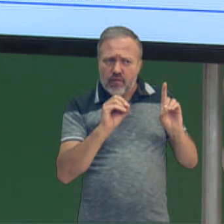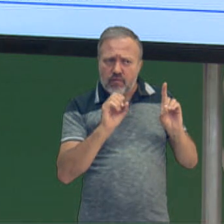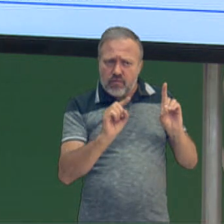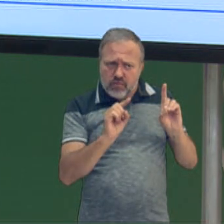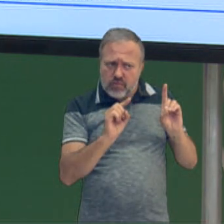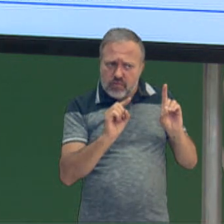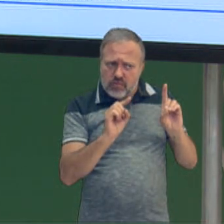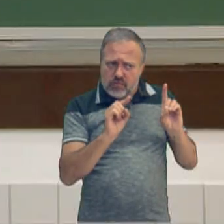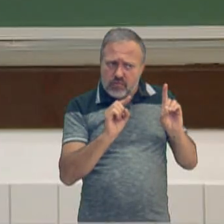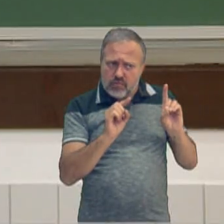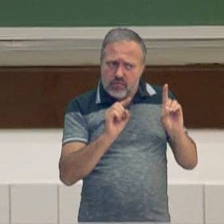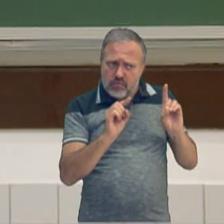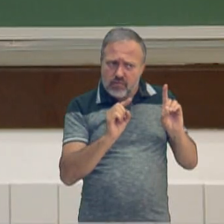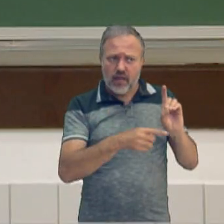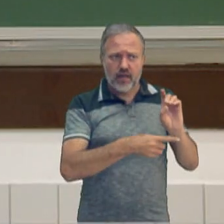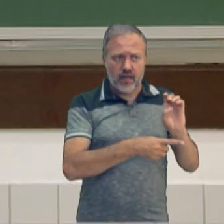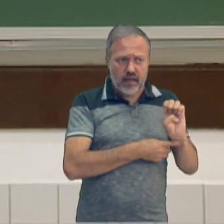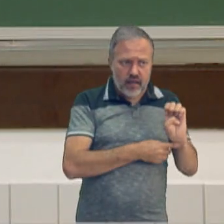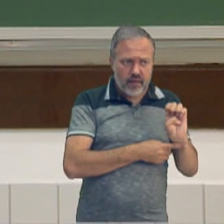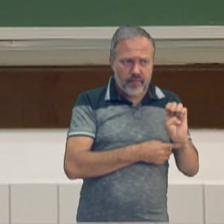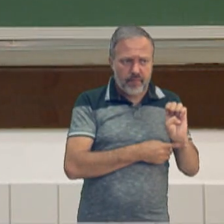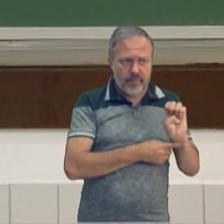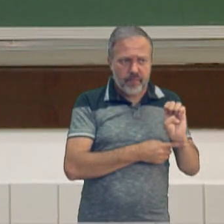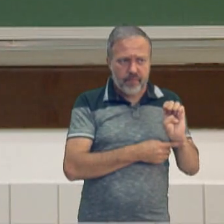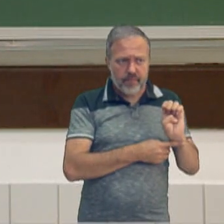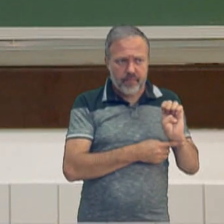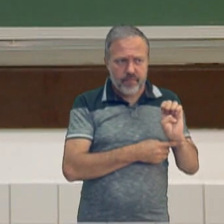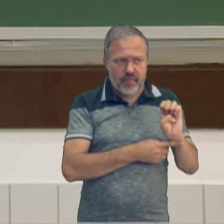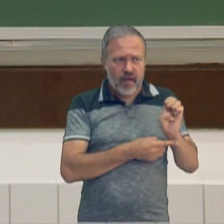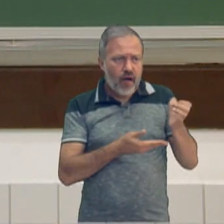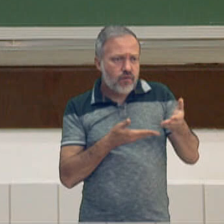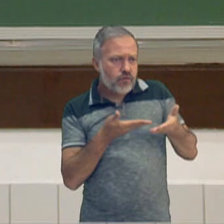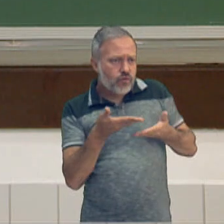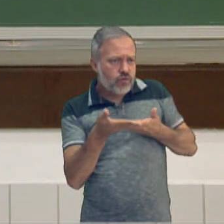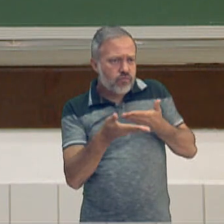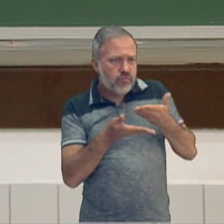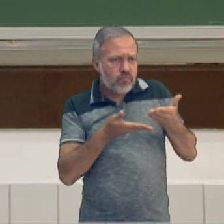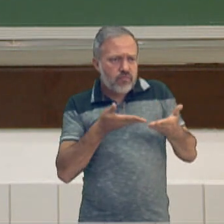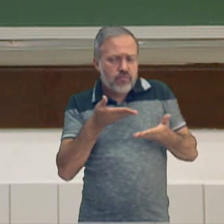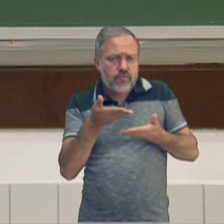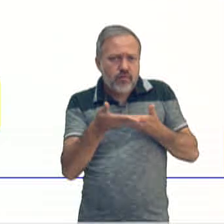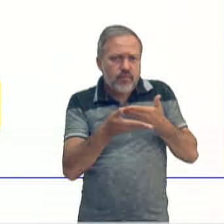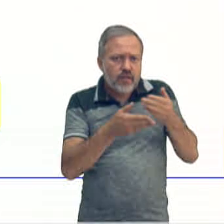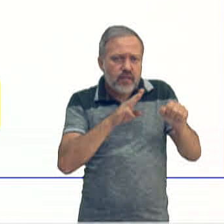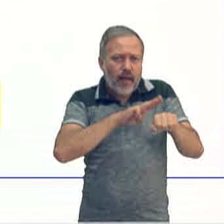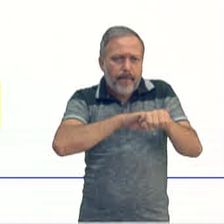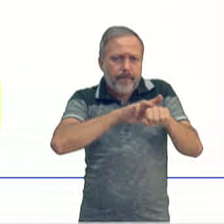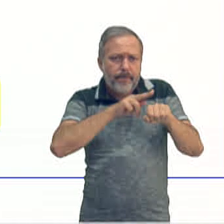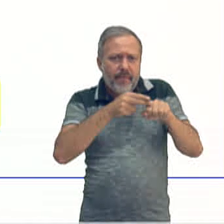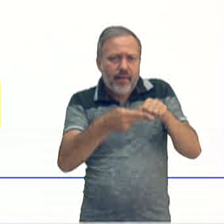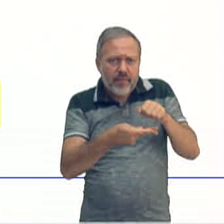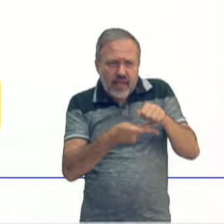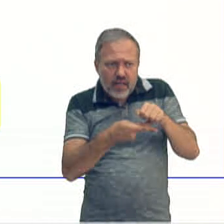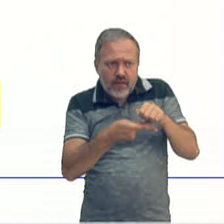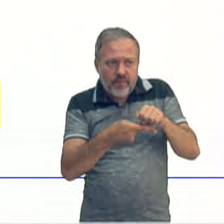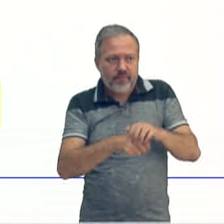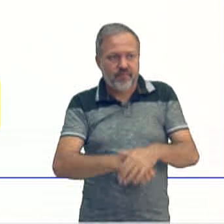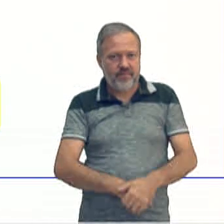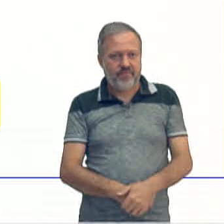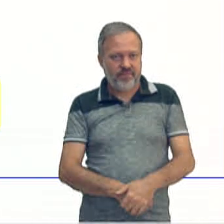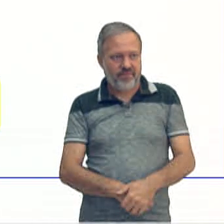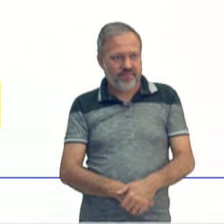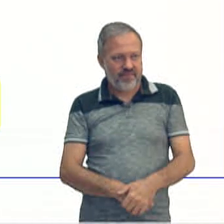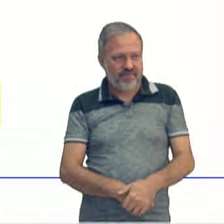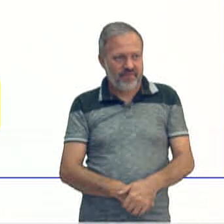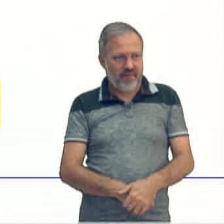vantagem para armazenamento de energia? Não, gente. Esse aqui eu sei que vocês quebraram um pouco a cabeça. Eles são hidrofóbicos.